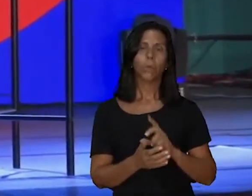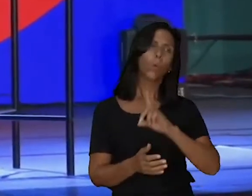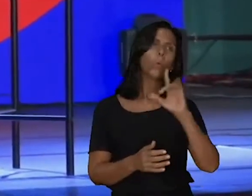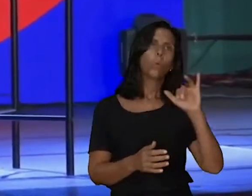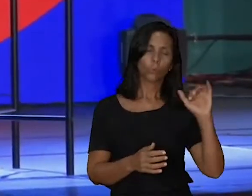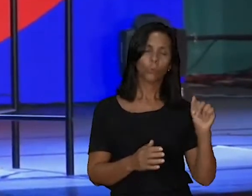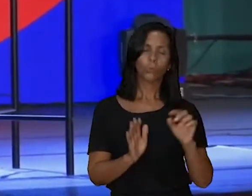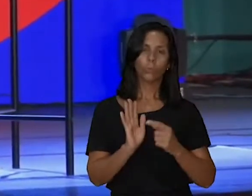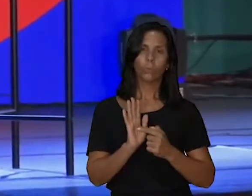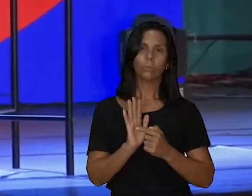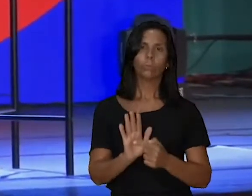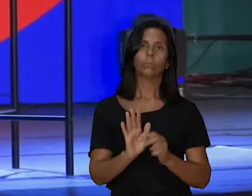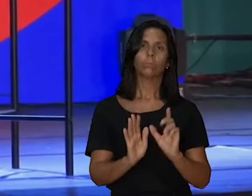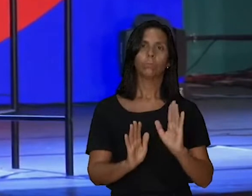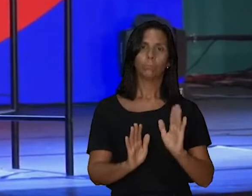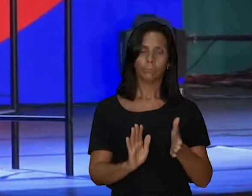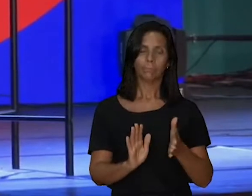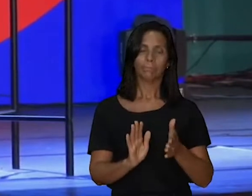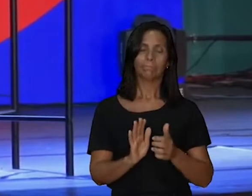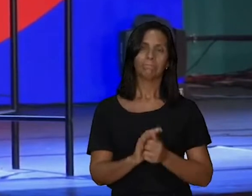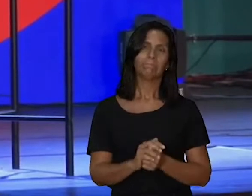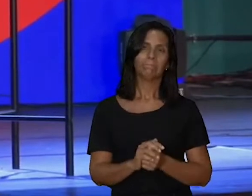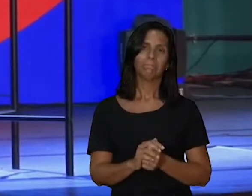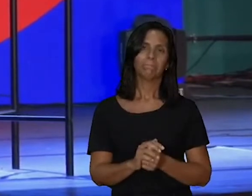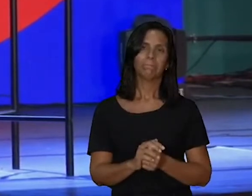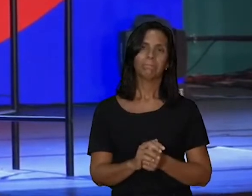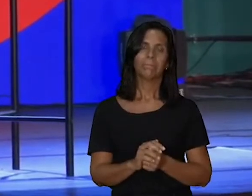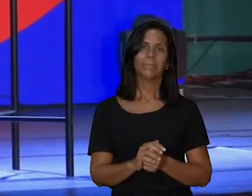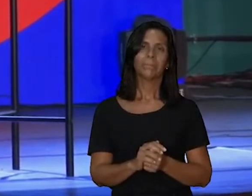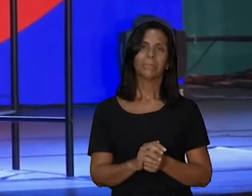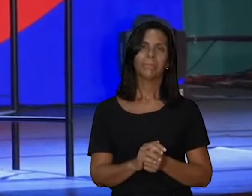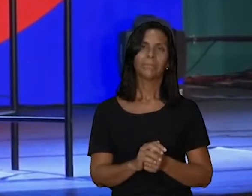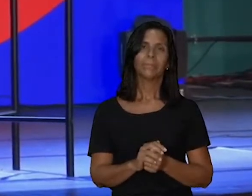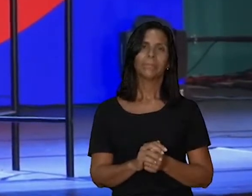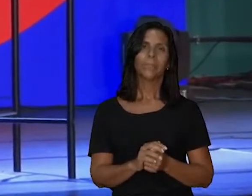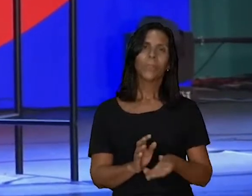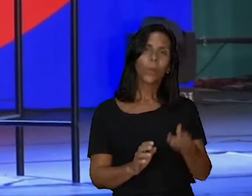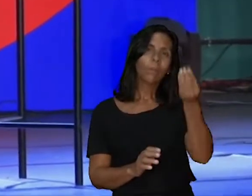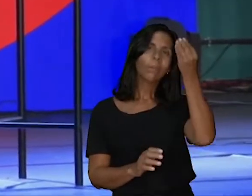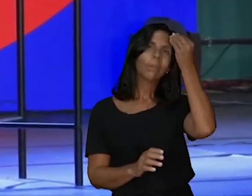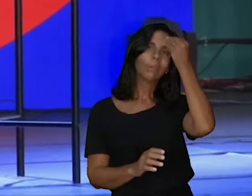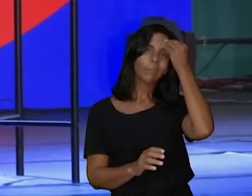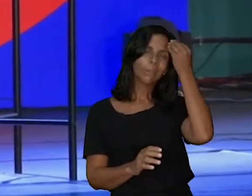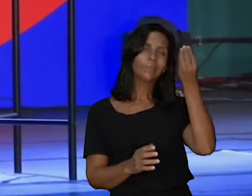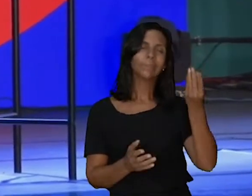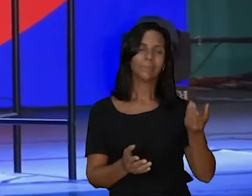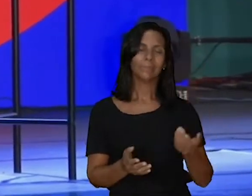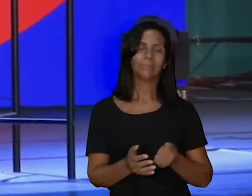altura, eu já perdi a noção, mas eu estou guardando o que eu recebi.